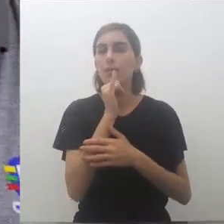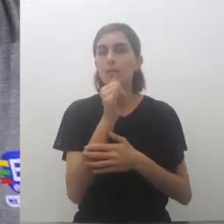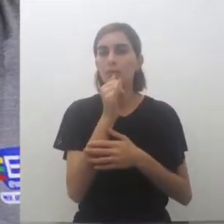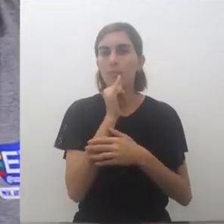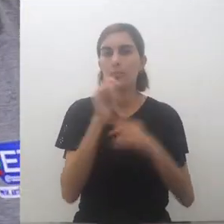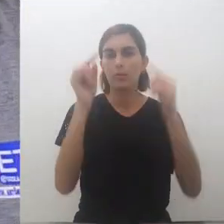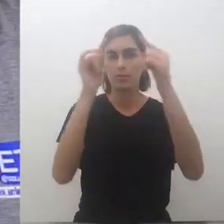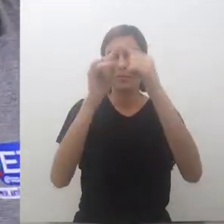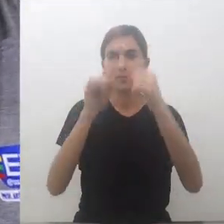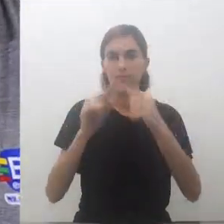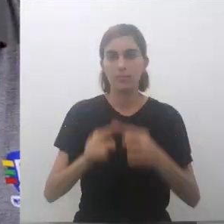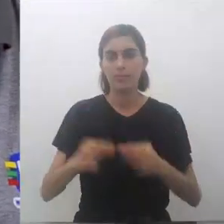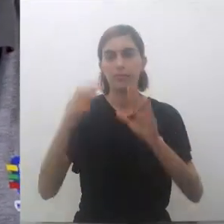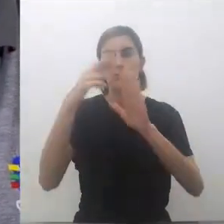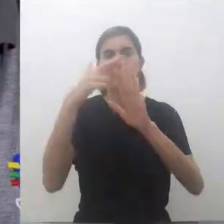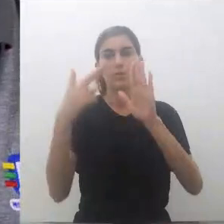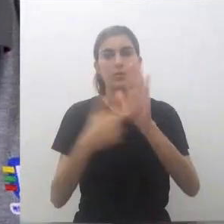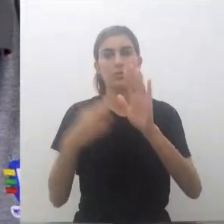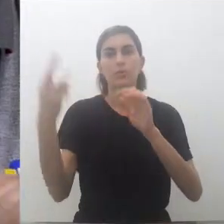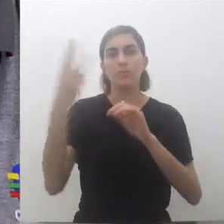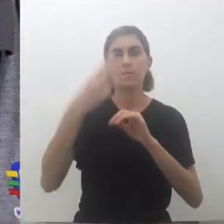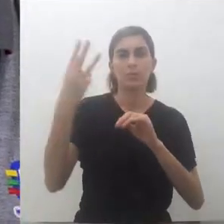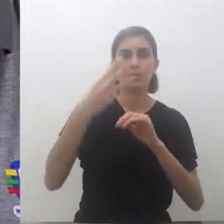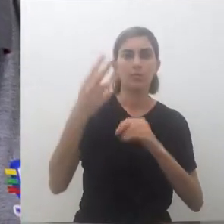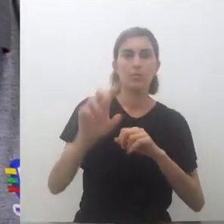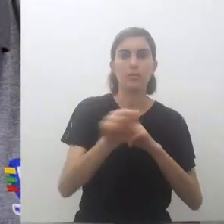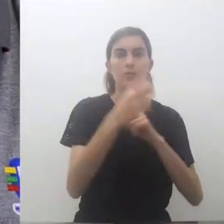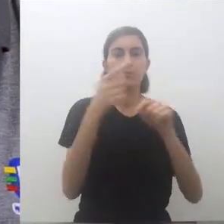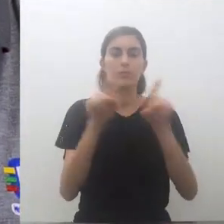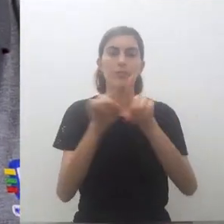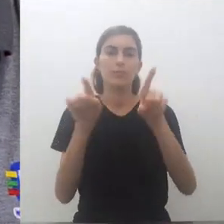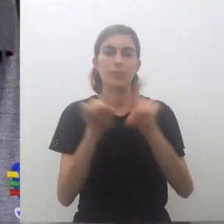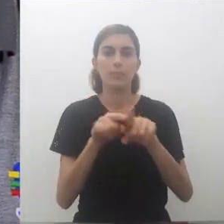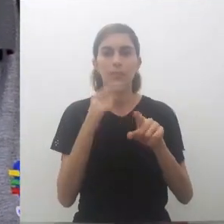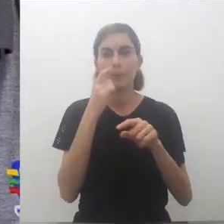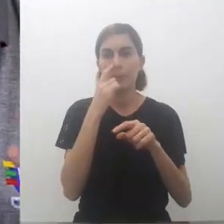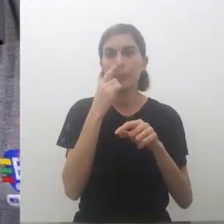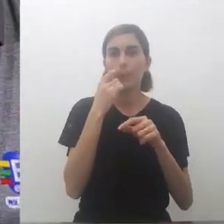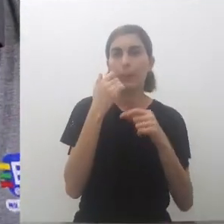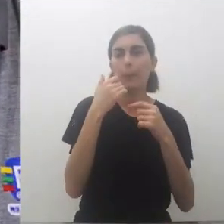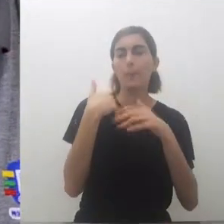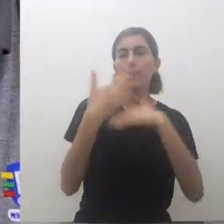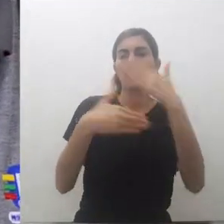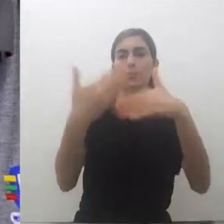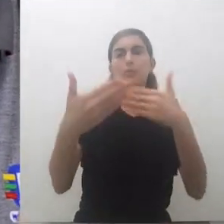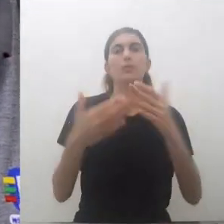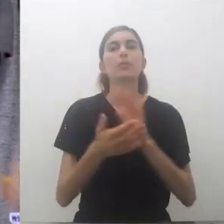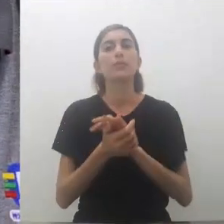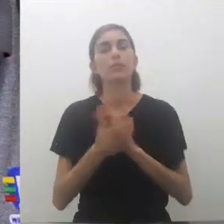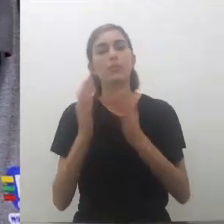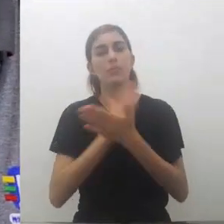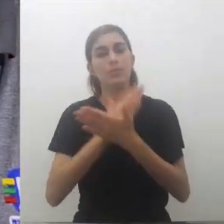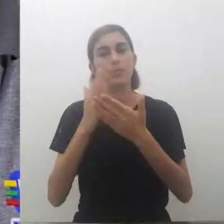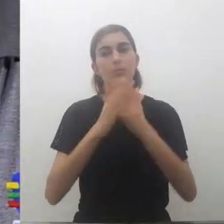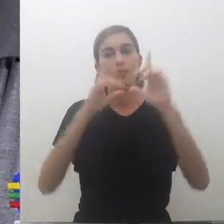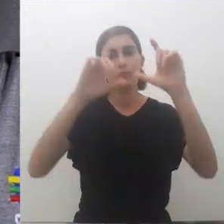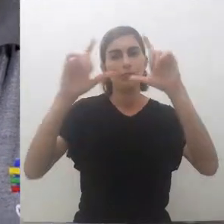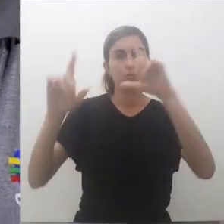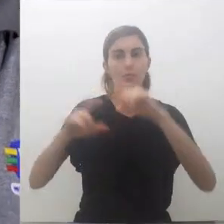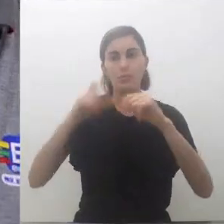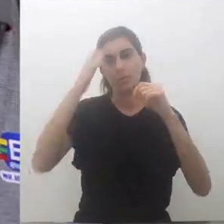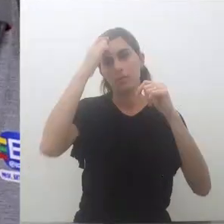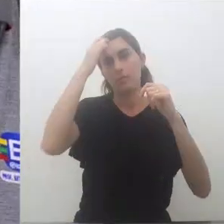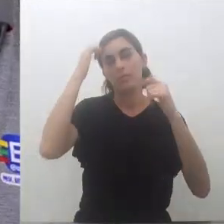da regra dos terços ou também da proporção áurea em algumas imagens e fotografias de